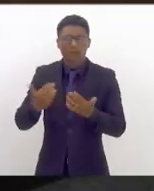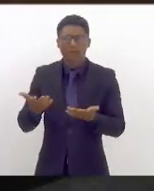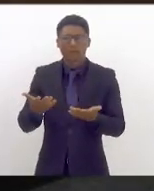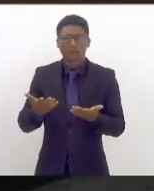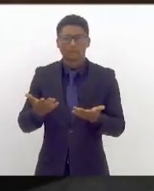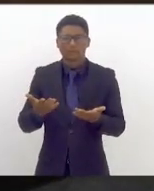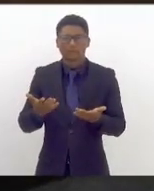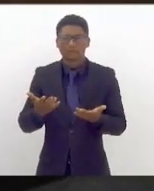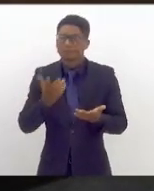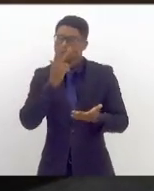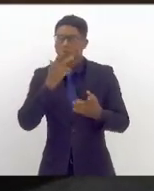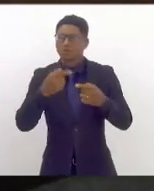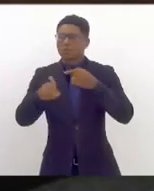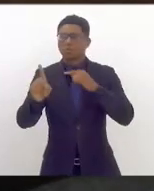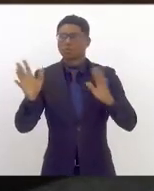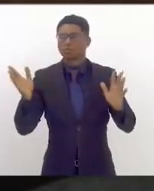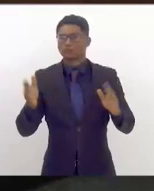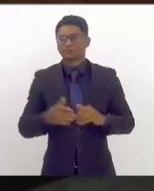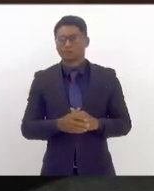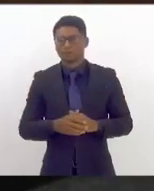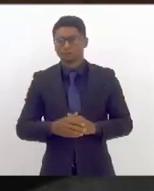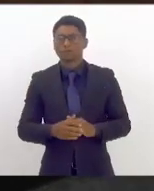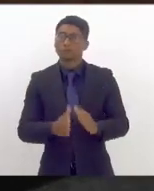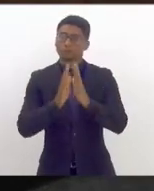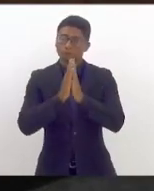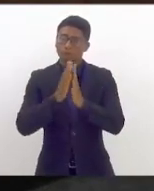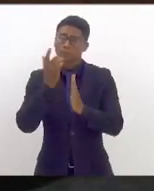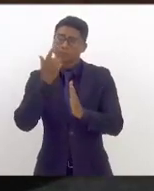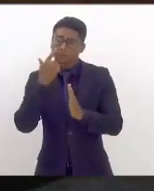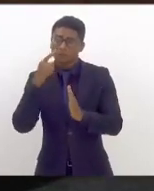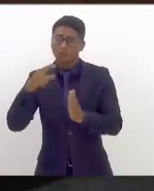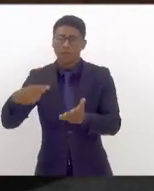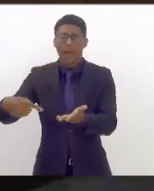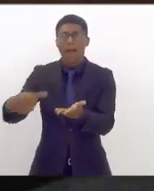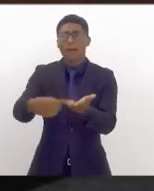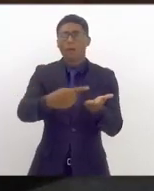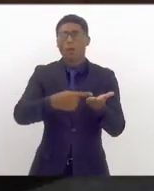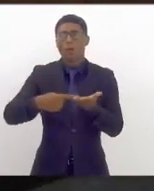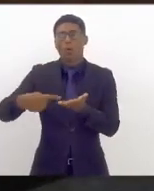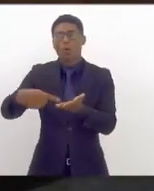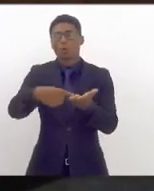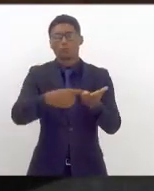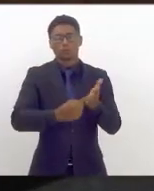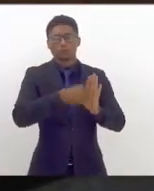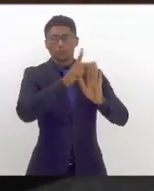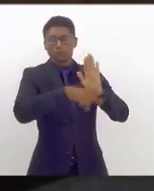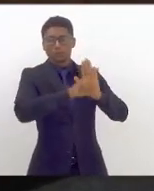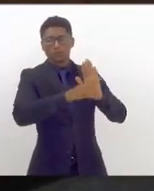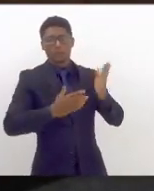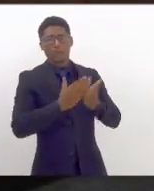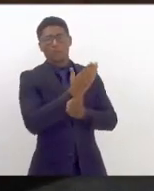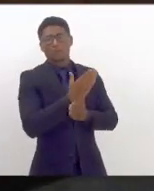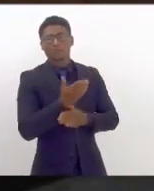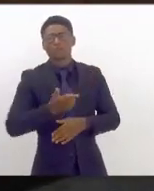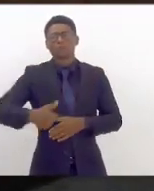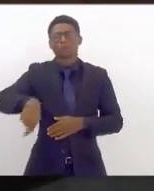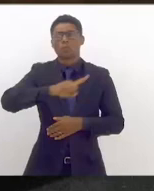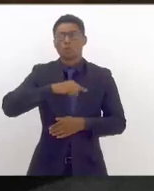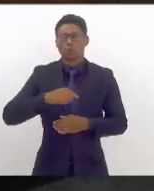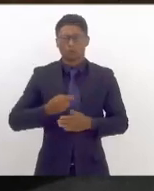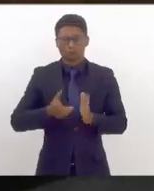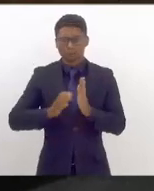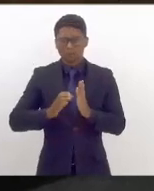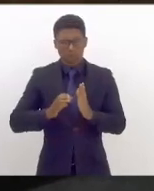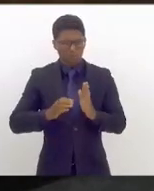se possível fosse objeto aqui de acordo na aprovação do projeto não há interesse da nossa bancada inviabilizar o